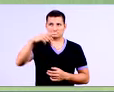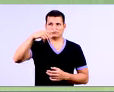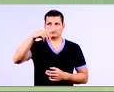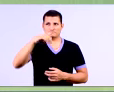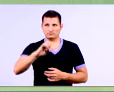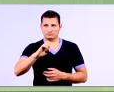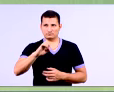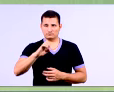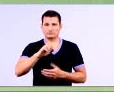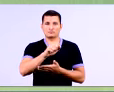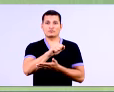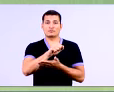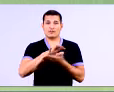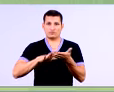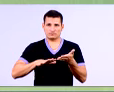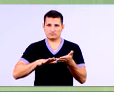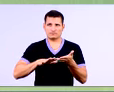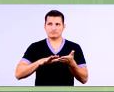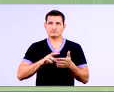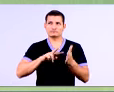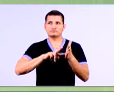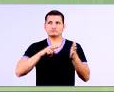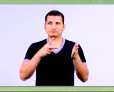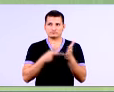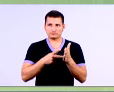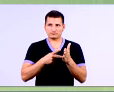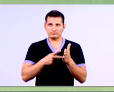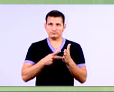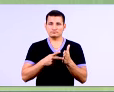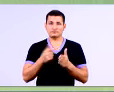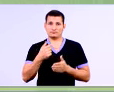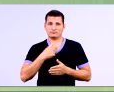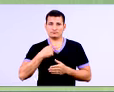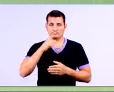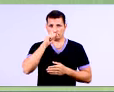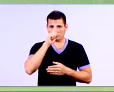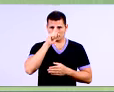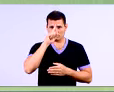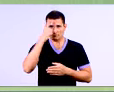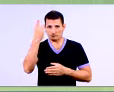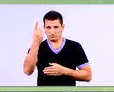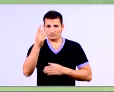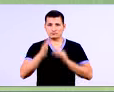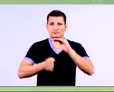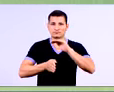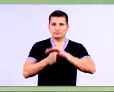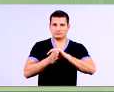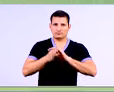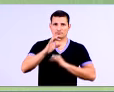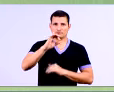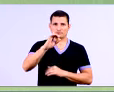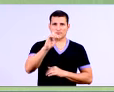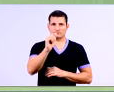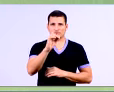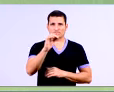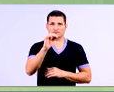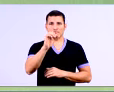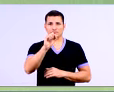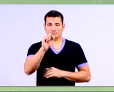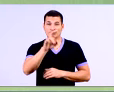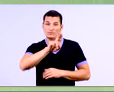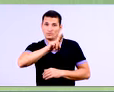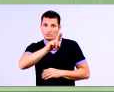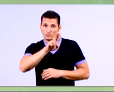tipo text. Significa que eu estou criando uma entrada de dados que eu chamei de nome e